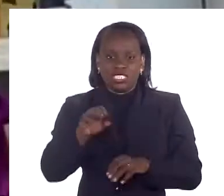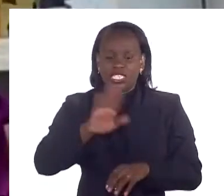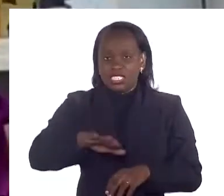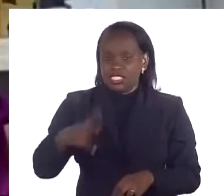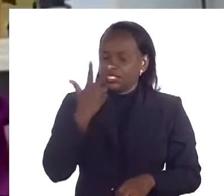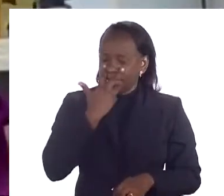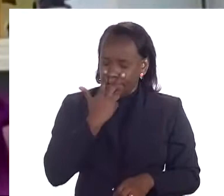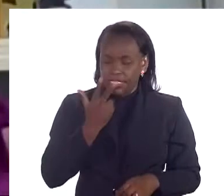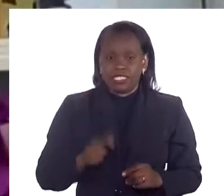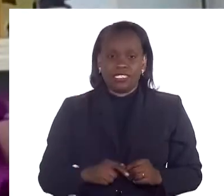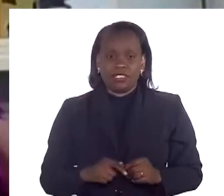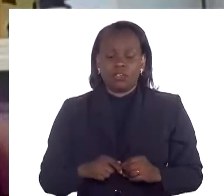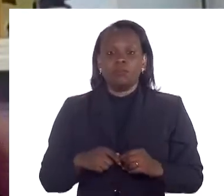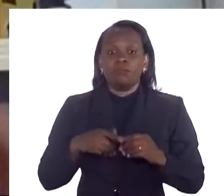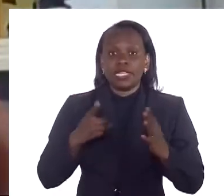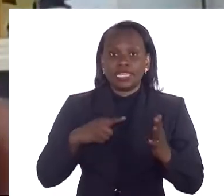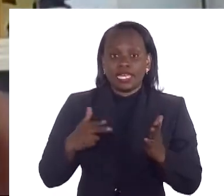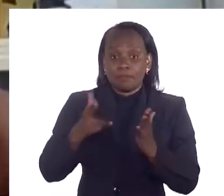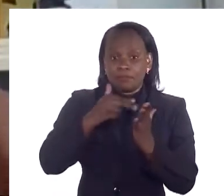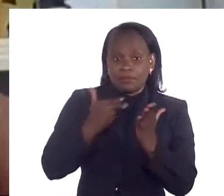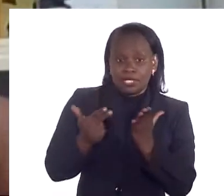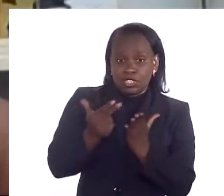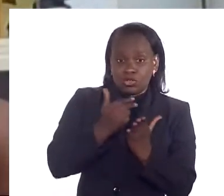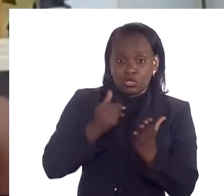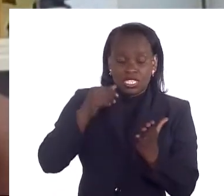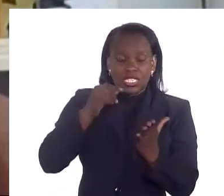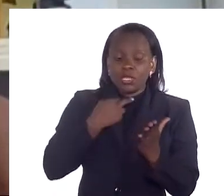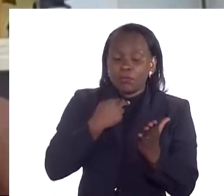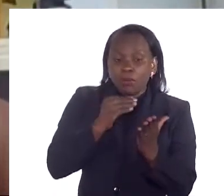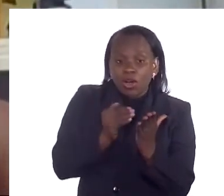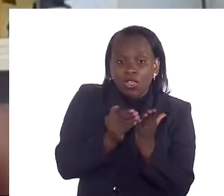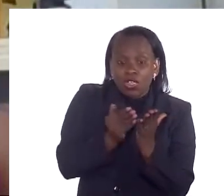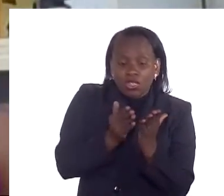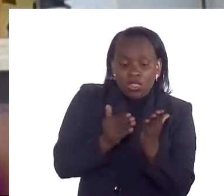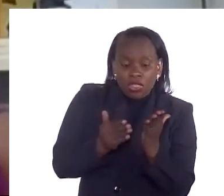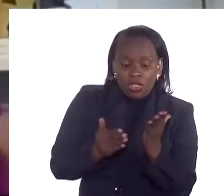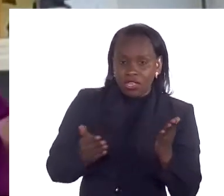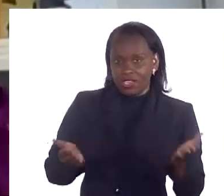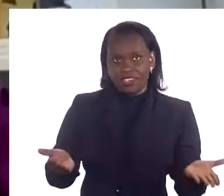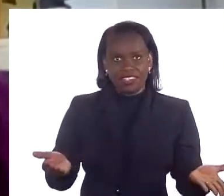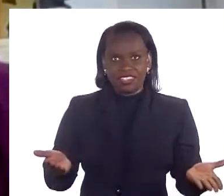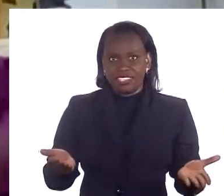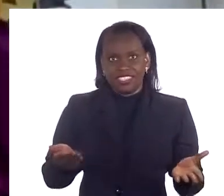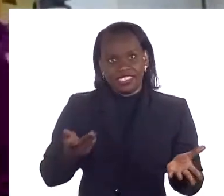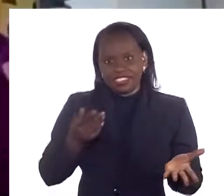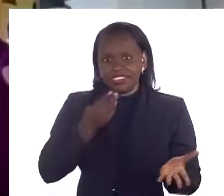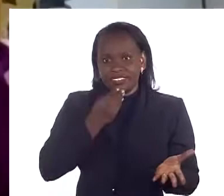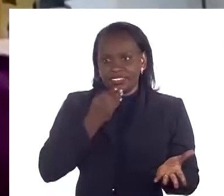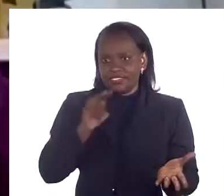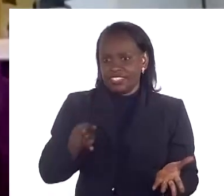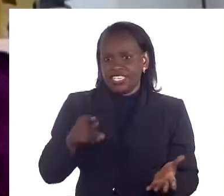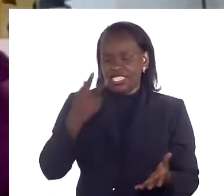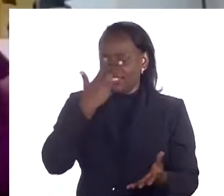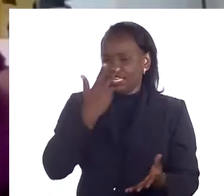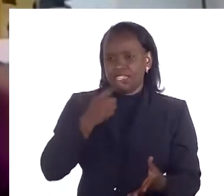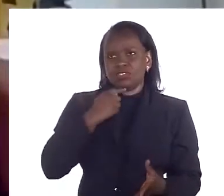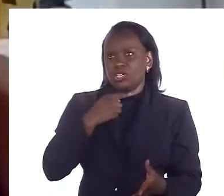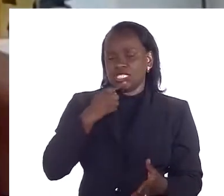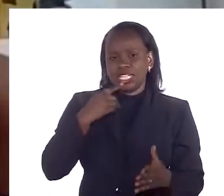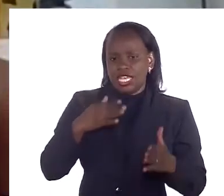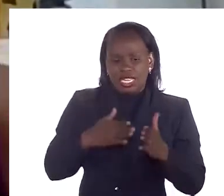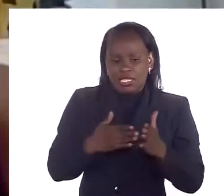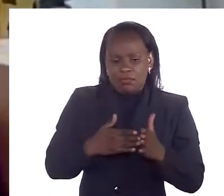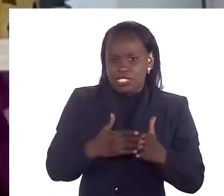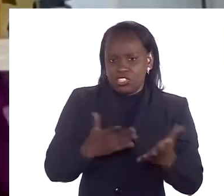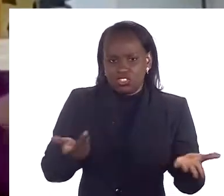uma criança cega e tivesse uma pintura para não borrar um limite, logo a gente olha e fala assim, a criança cega não vai